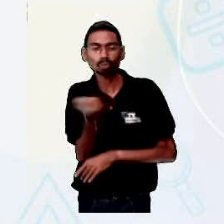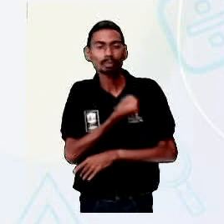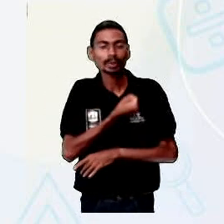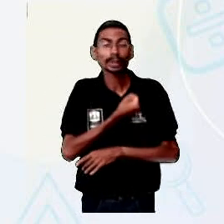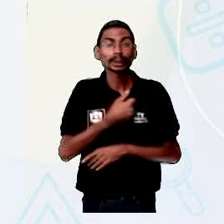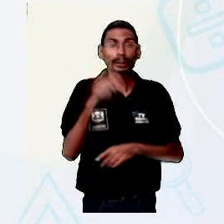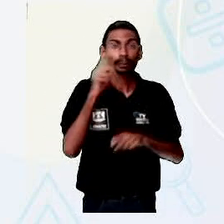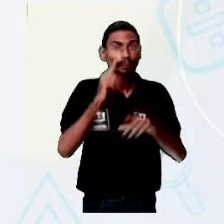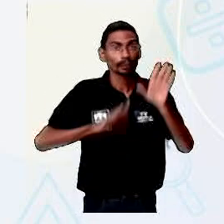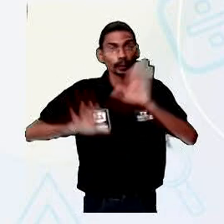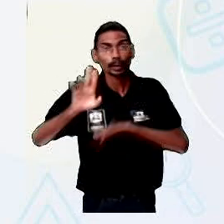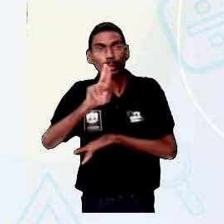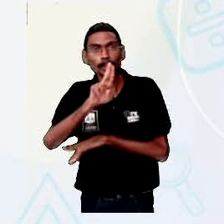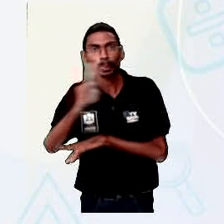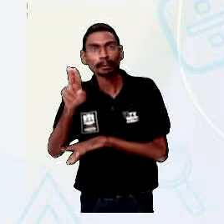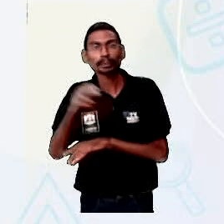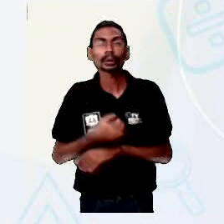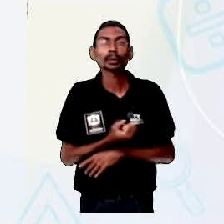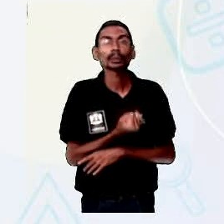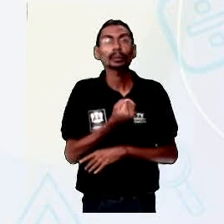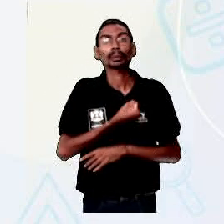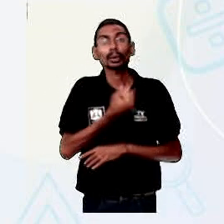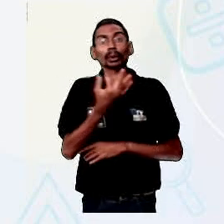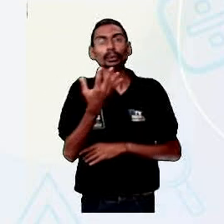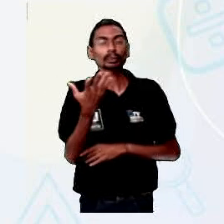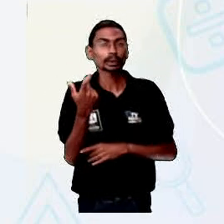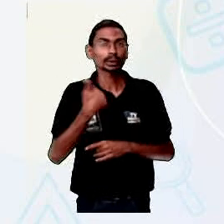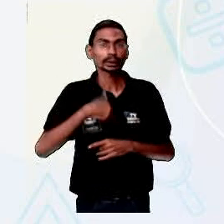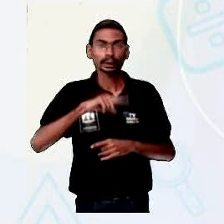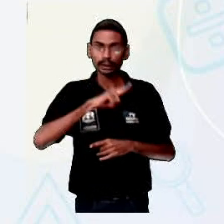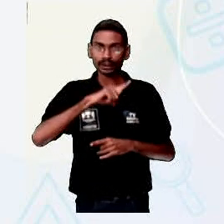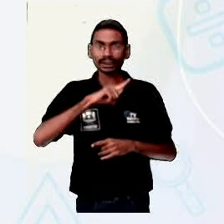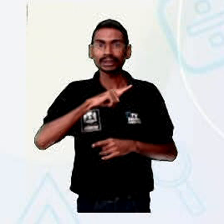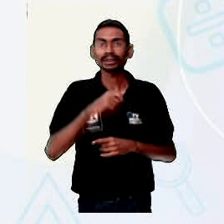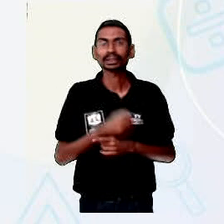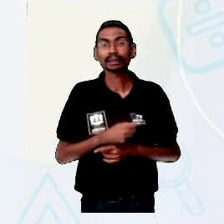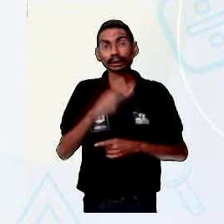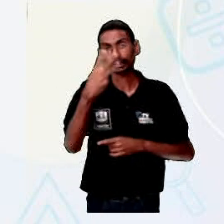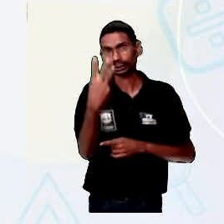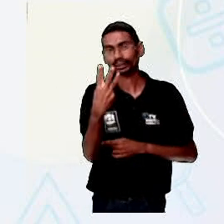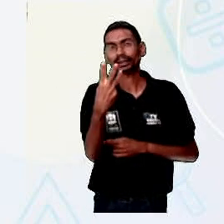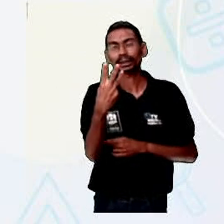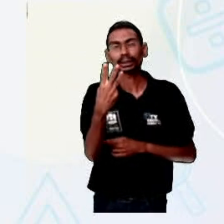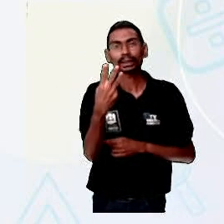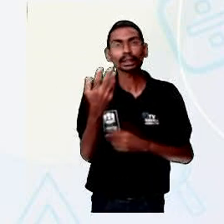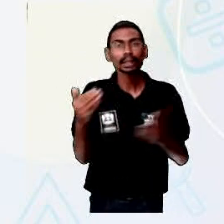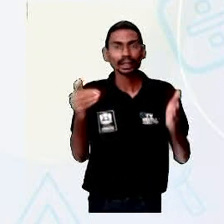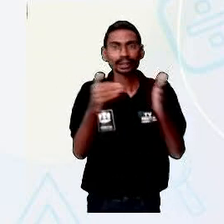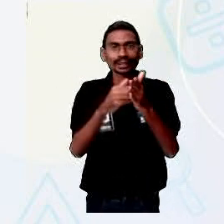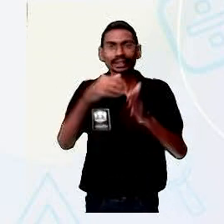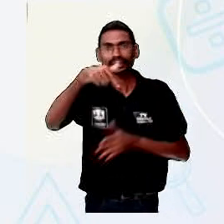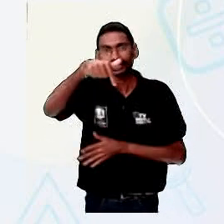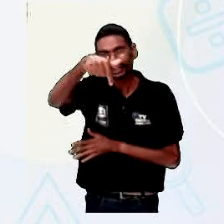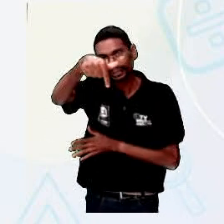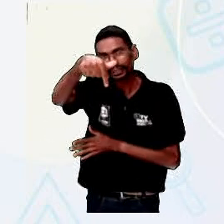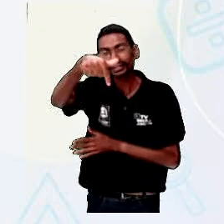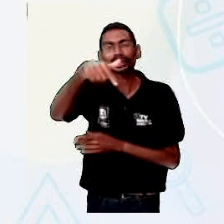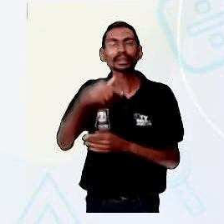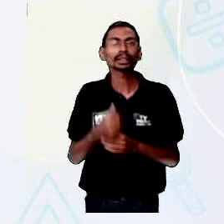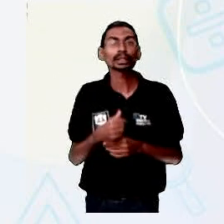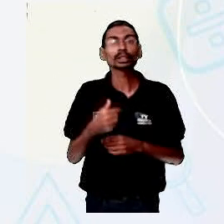esse nome, hein? Ó, quantos números naturais existem de 3 até 7 e